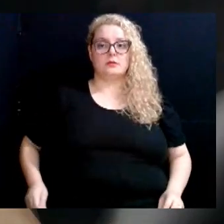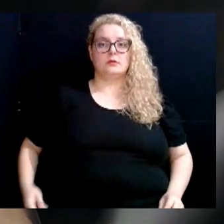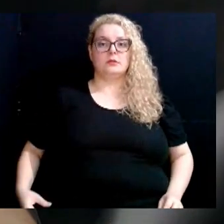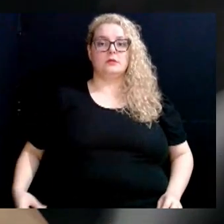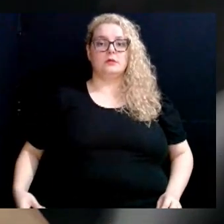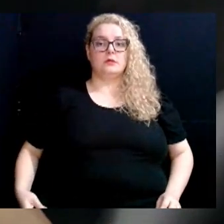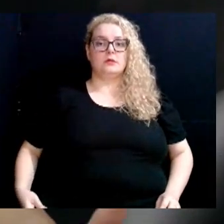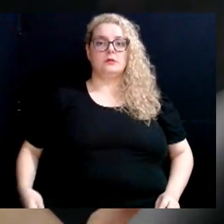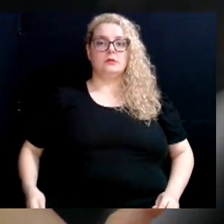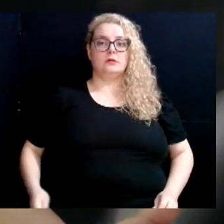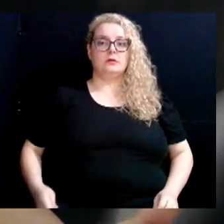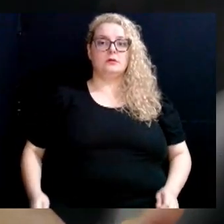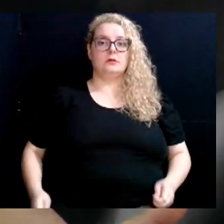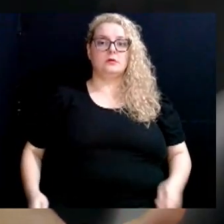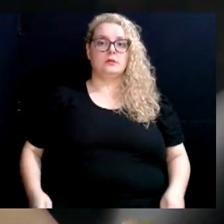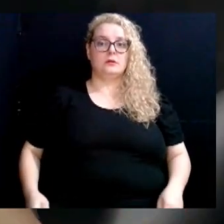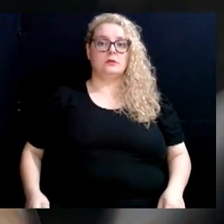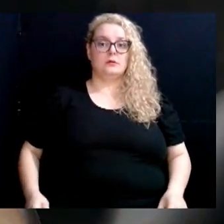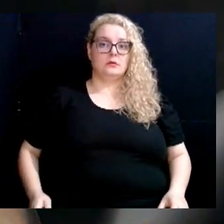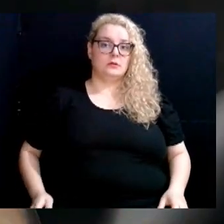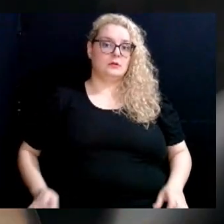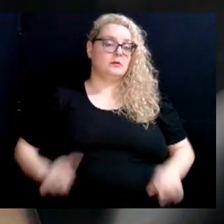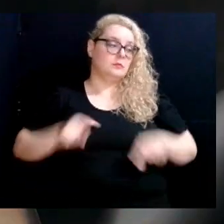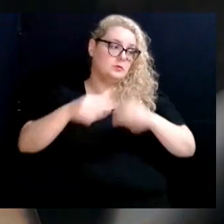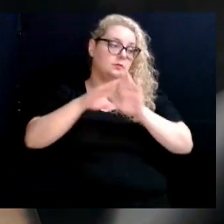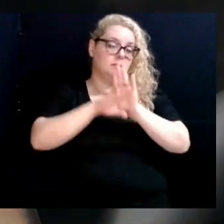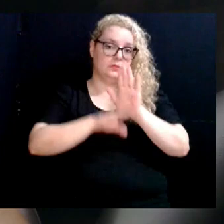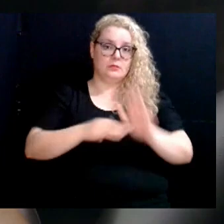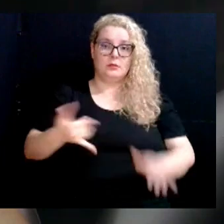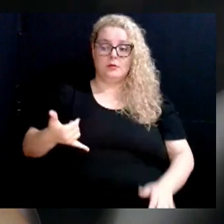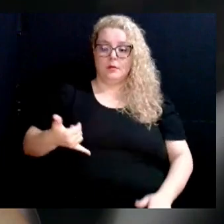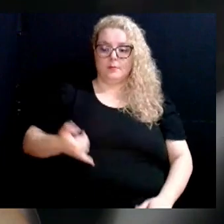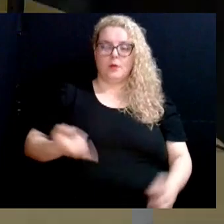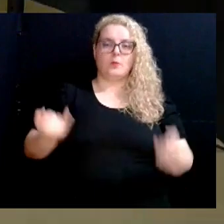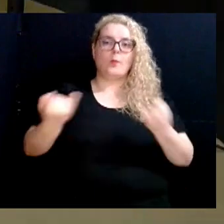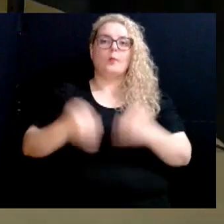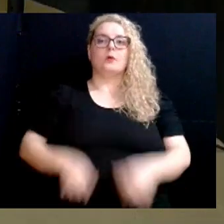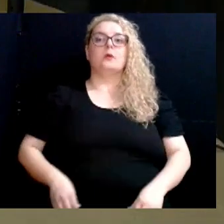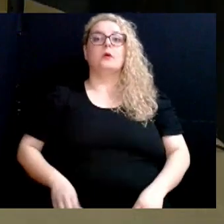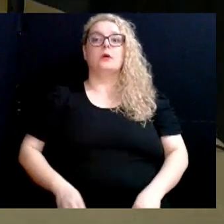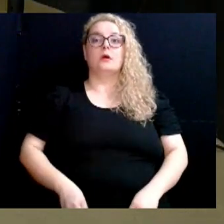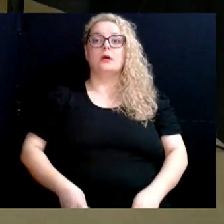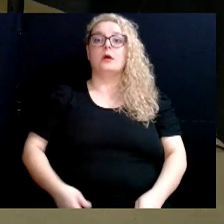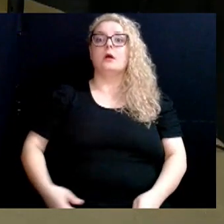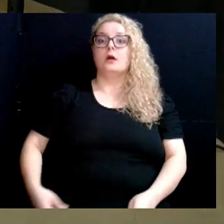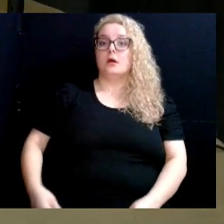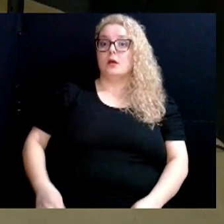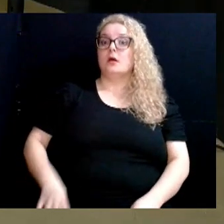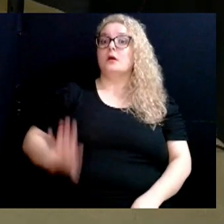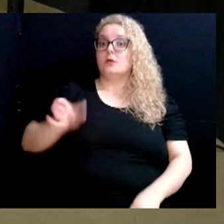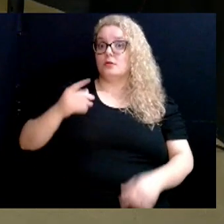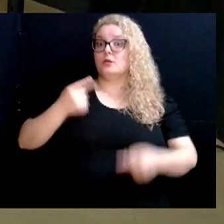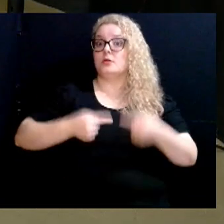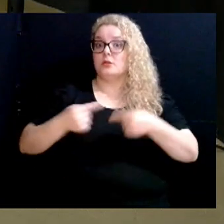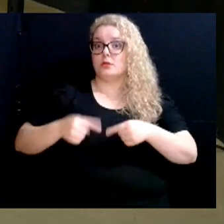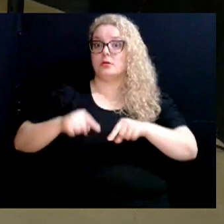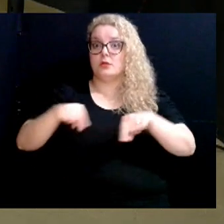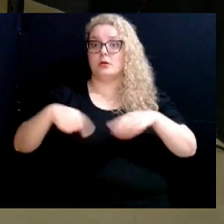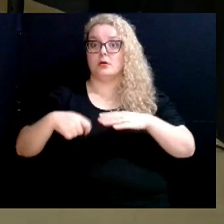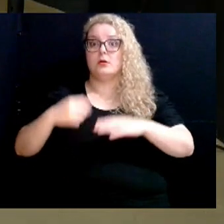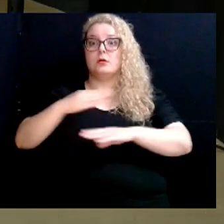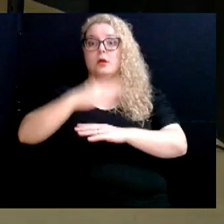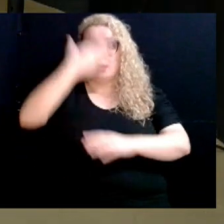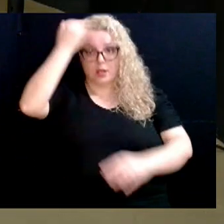outro programa, a questão das canetas emagrecedoras, que a gente vê muito hoje. A gente já discutiu aqui no Estúdio Câmara, a Rúbia já falou sobre